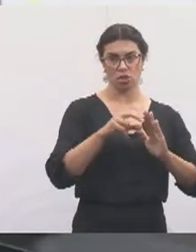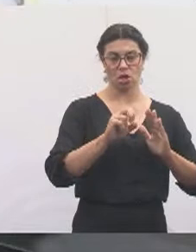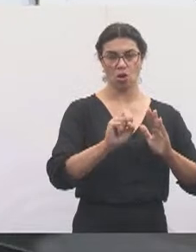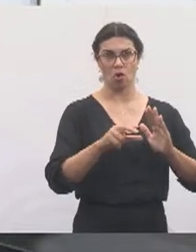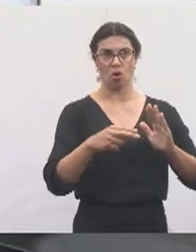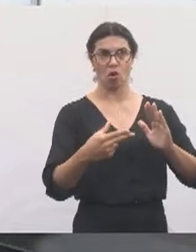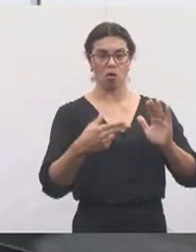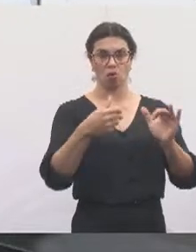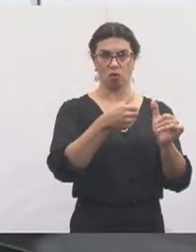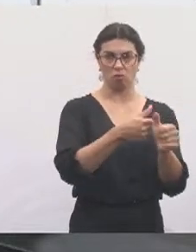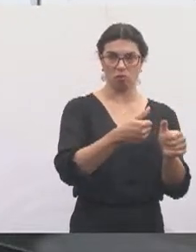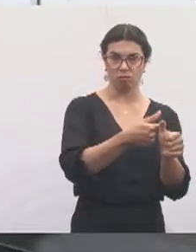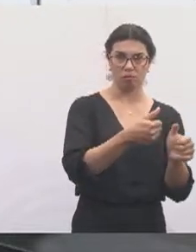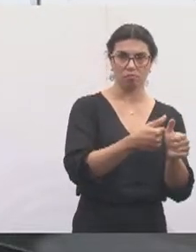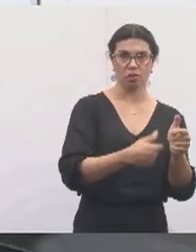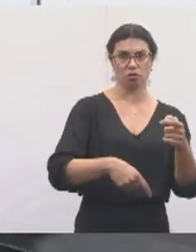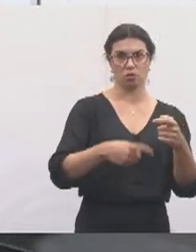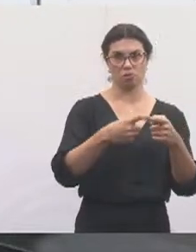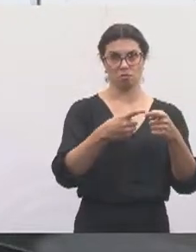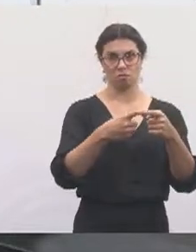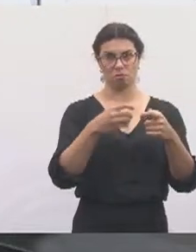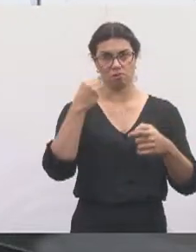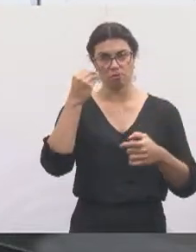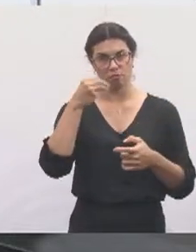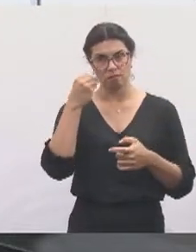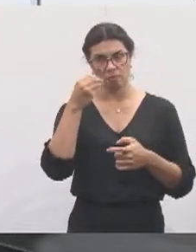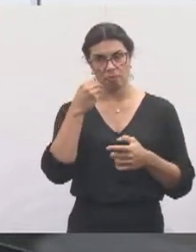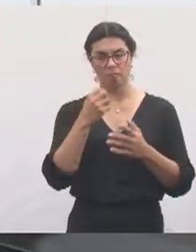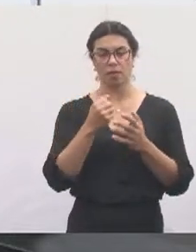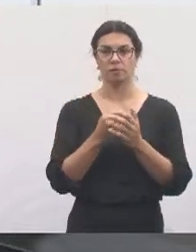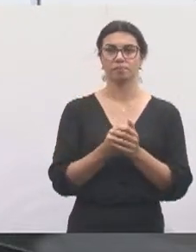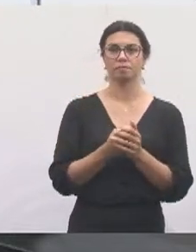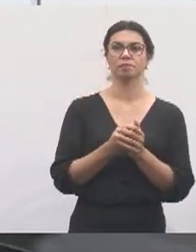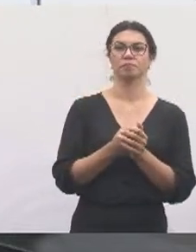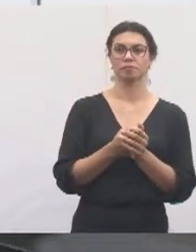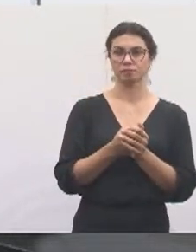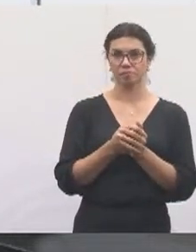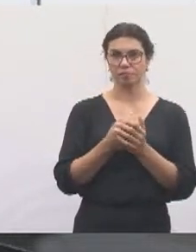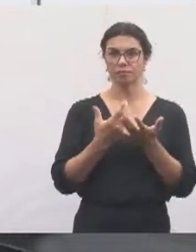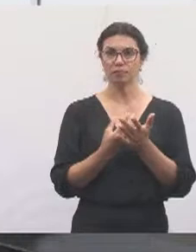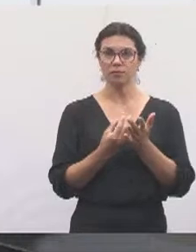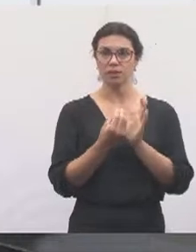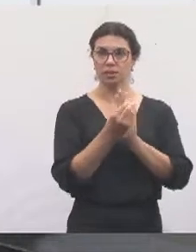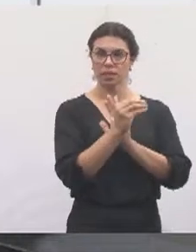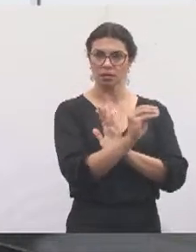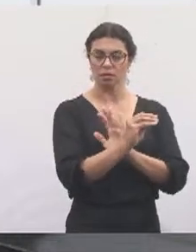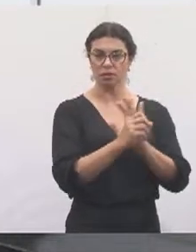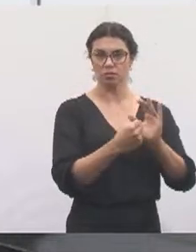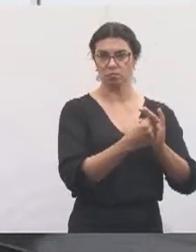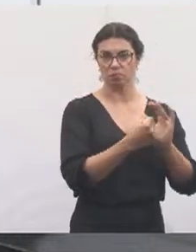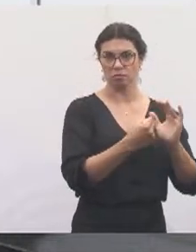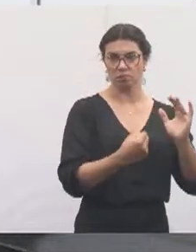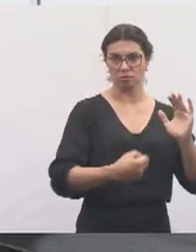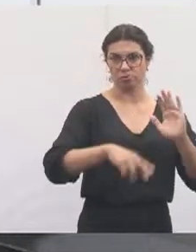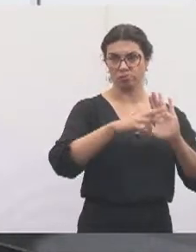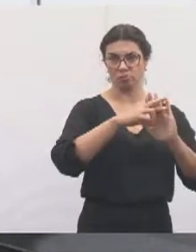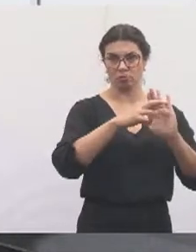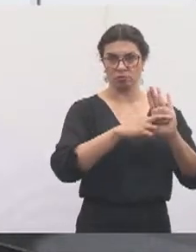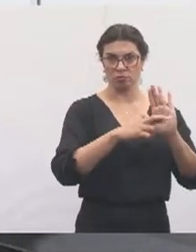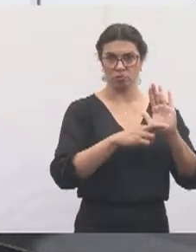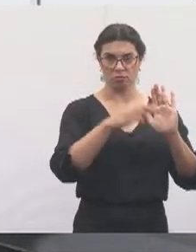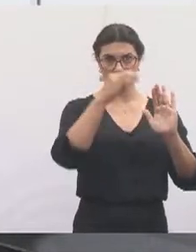acompanhamento lorial encaminhamento para avaliação de cirurgia na Santa Casa e regulação do hospital